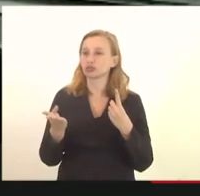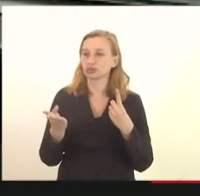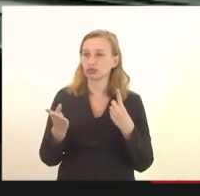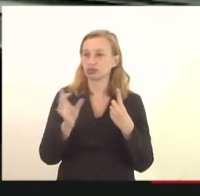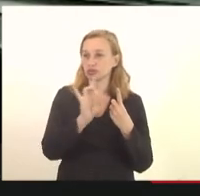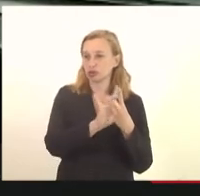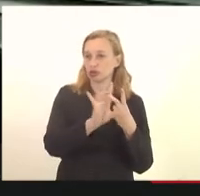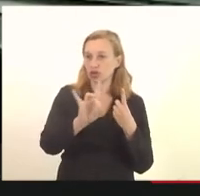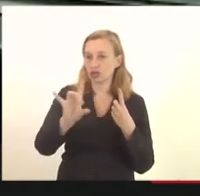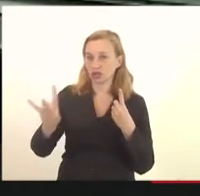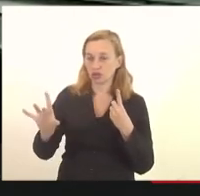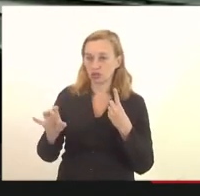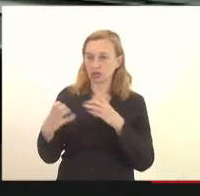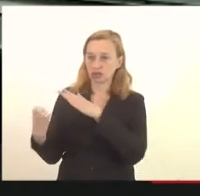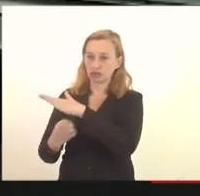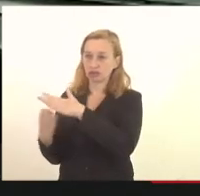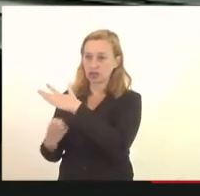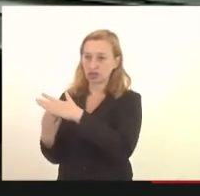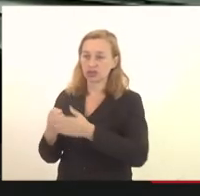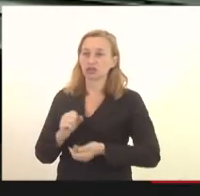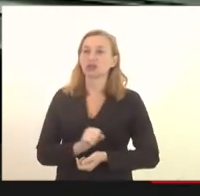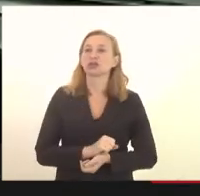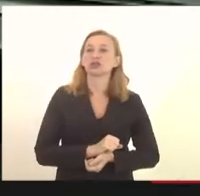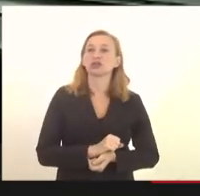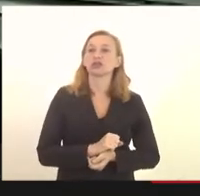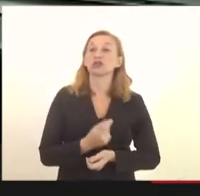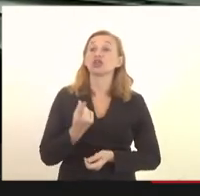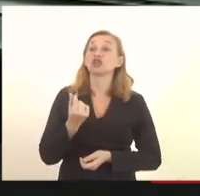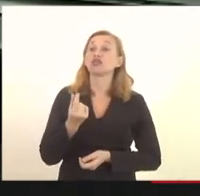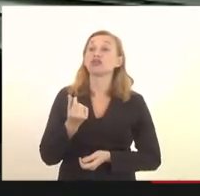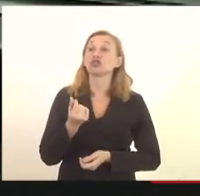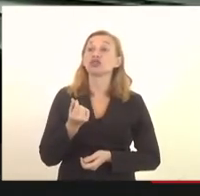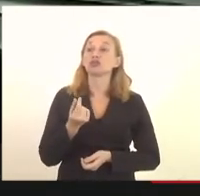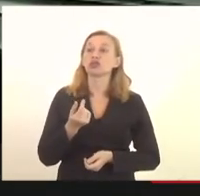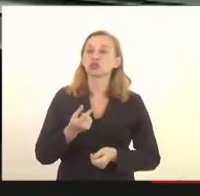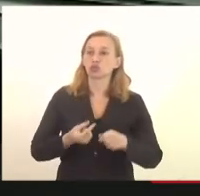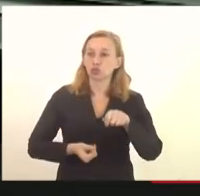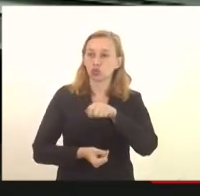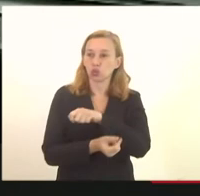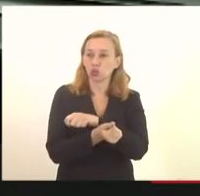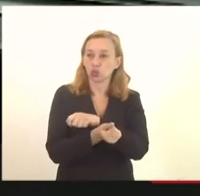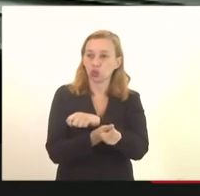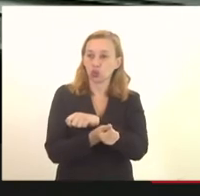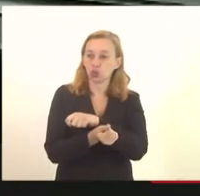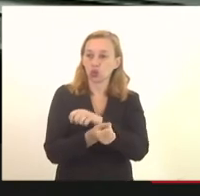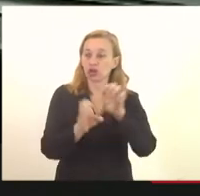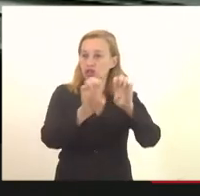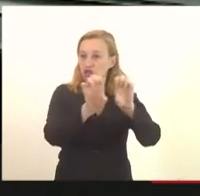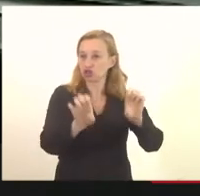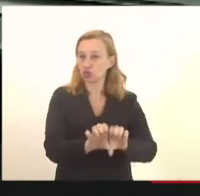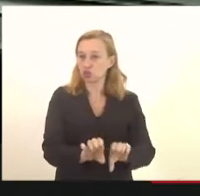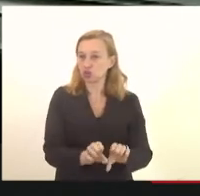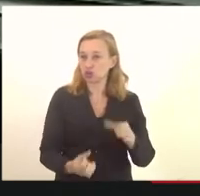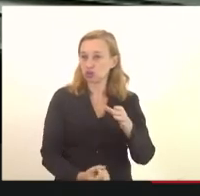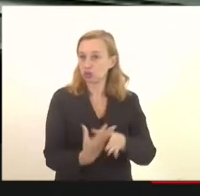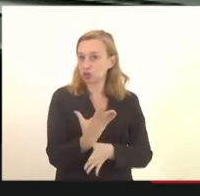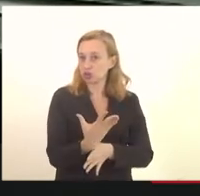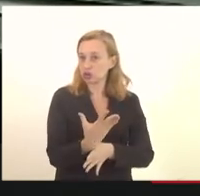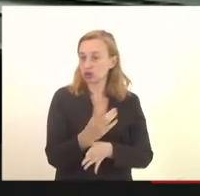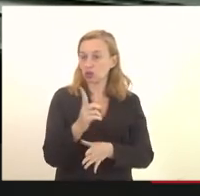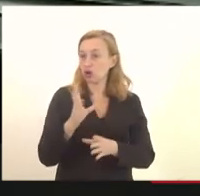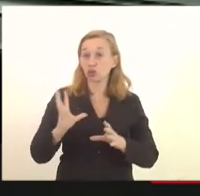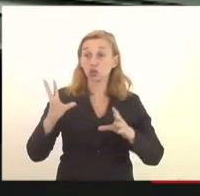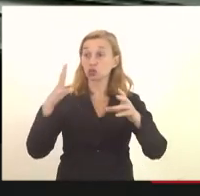uma dessas concessionárias investe, né, na estrutura produtiva, não é o total